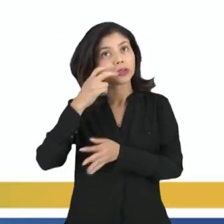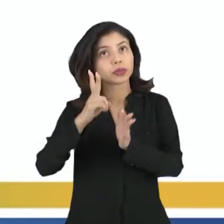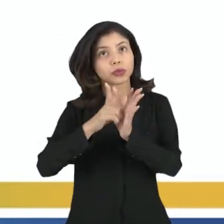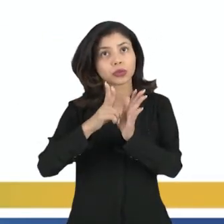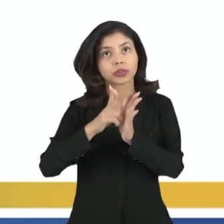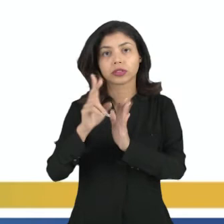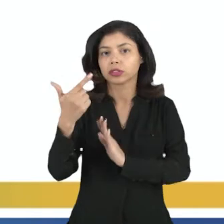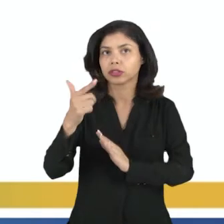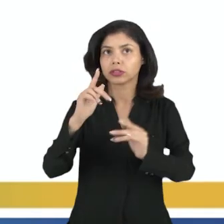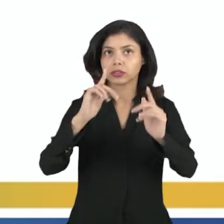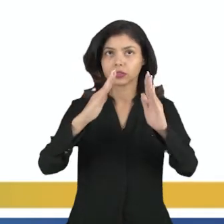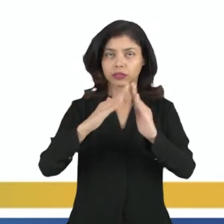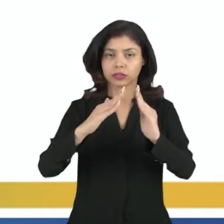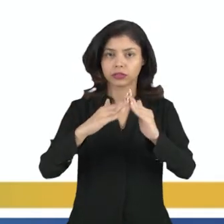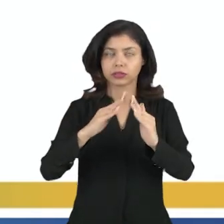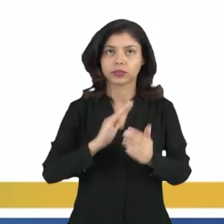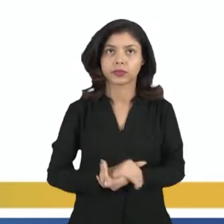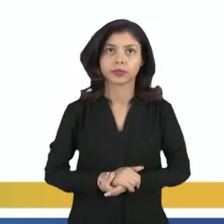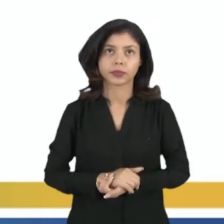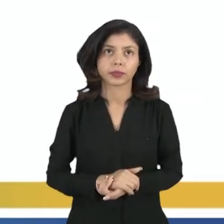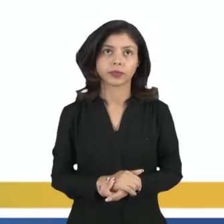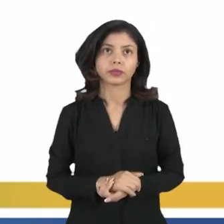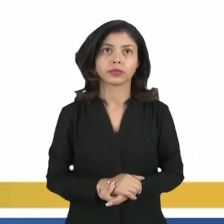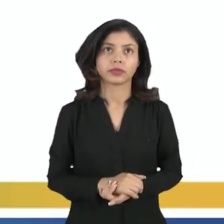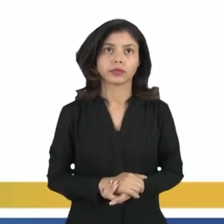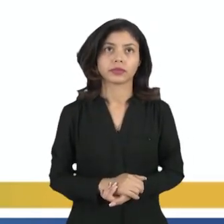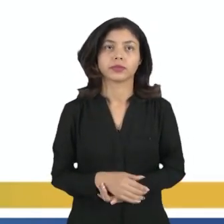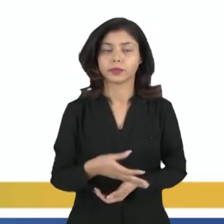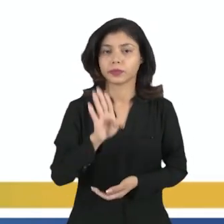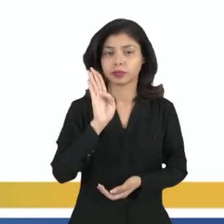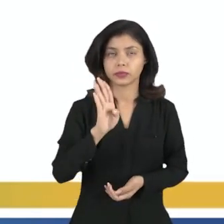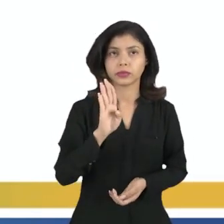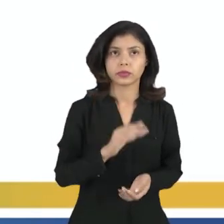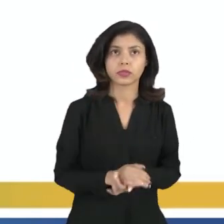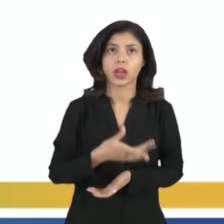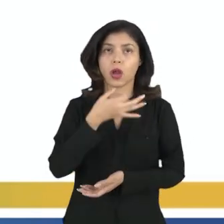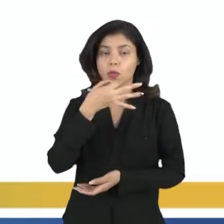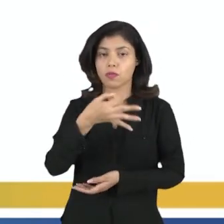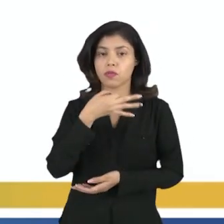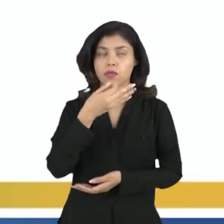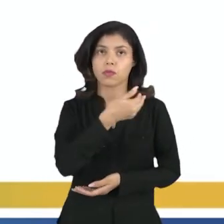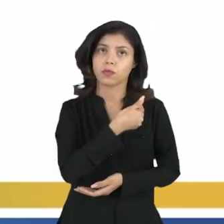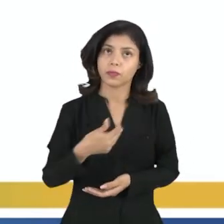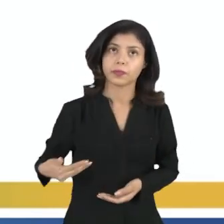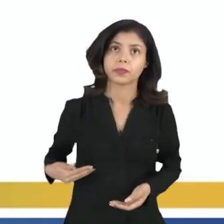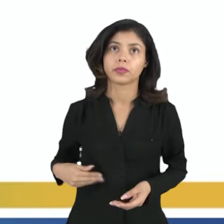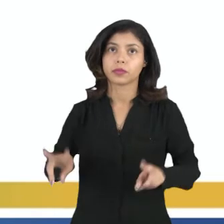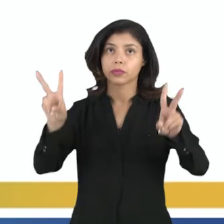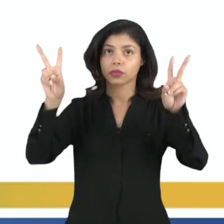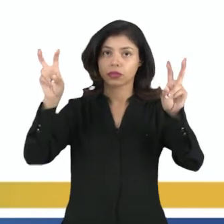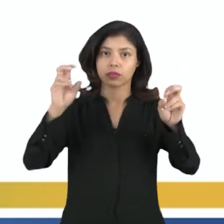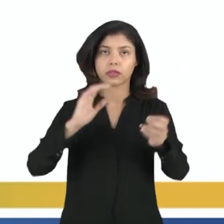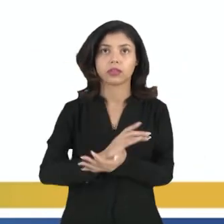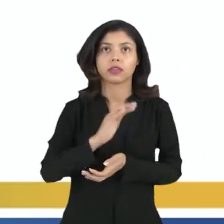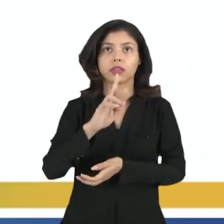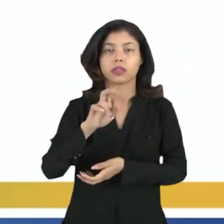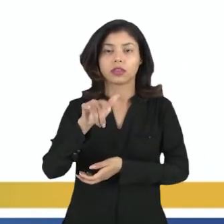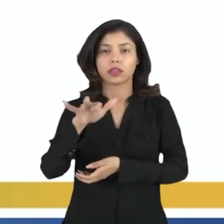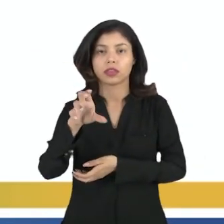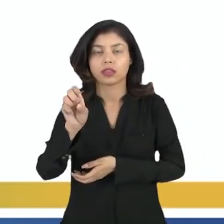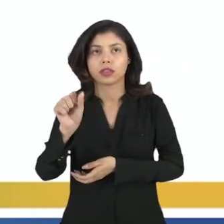indígenas, sem terra e sem teto. B, determinam a opinião pública sobre as